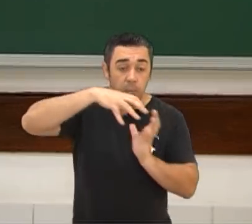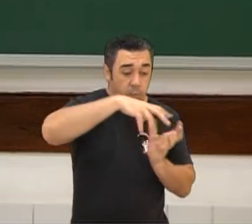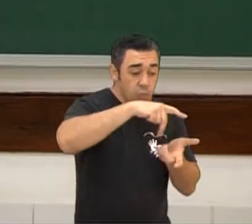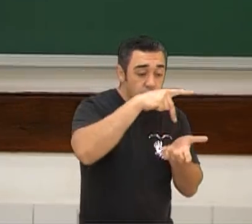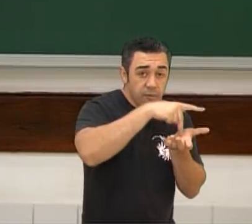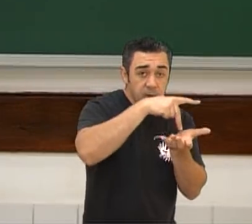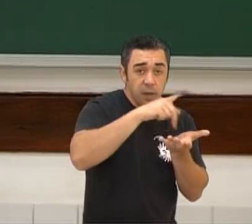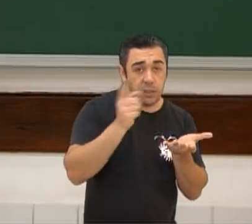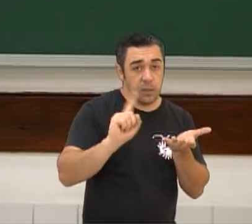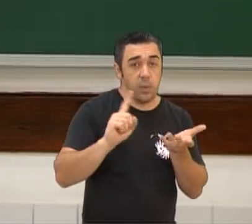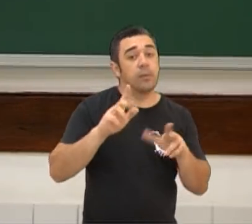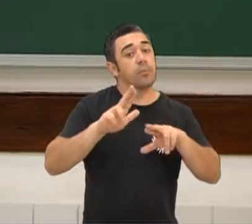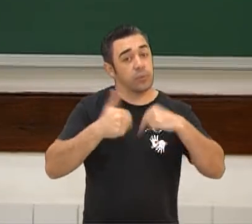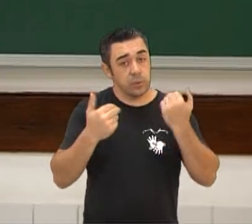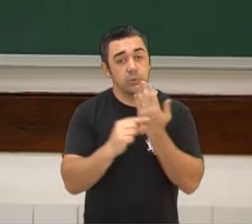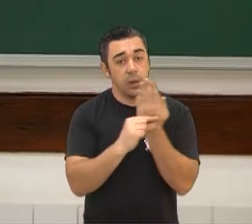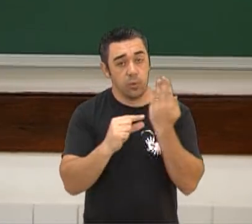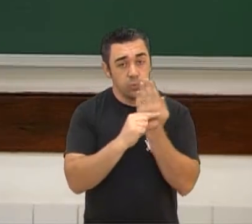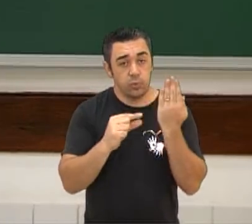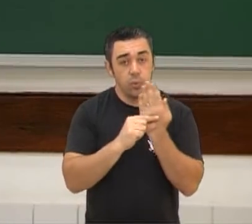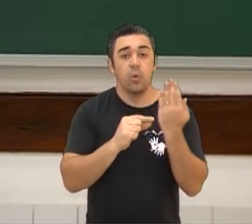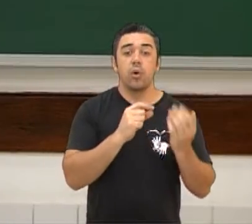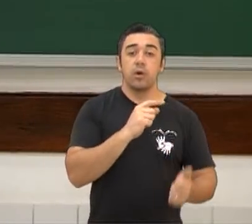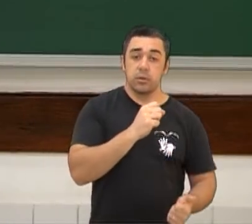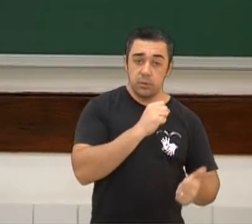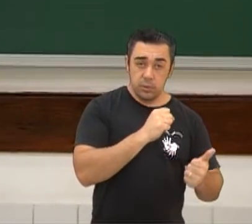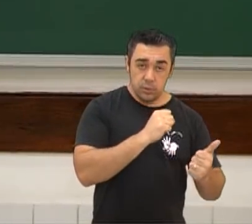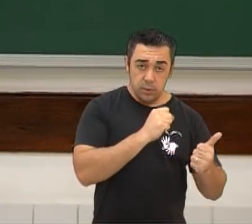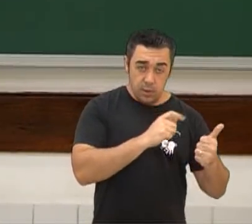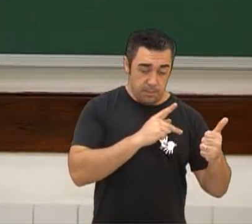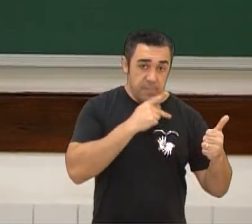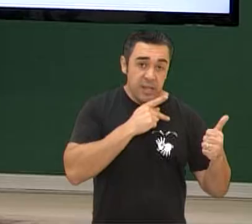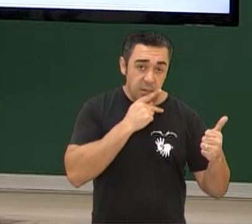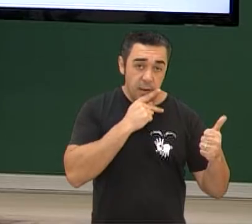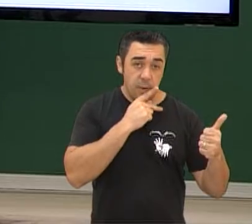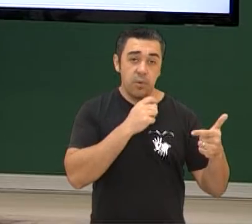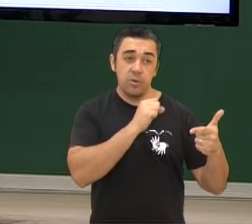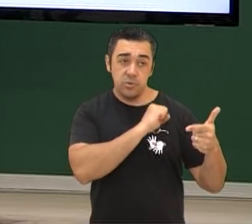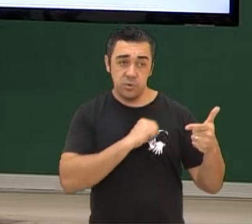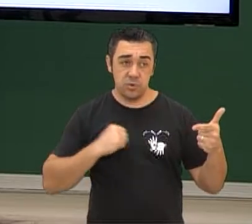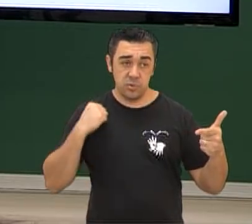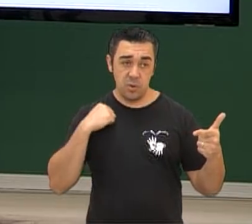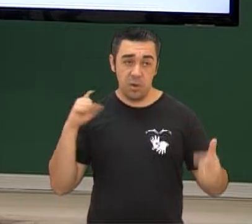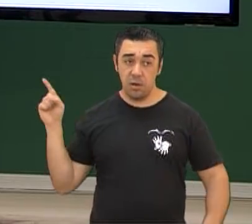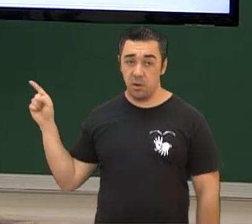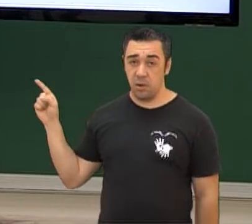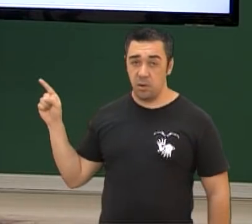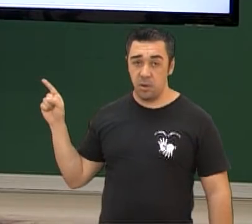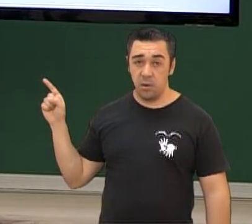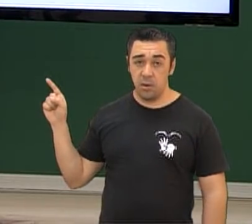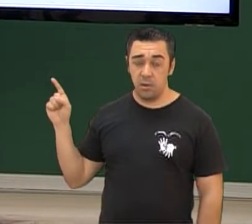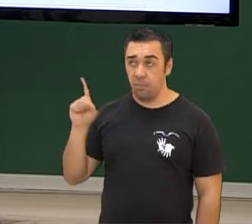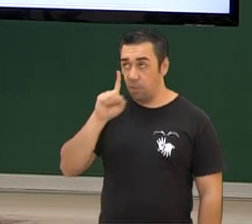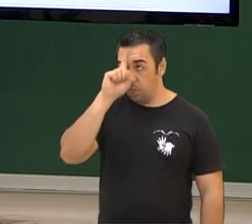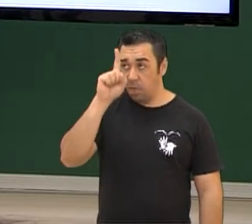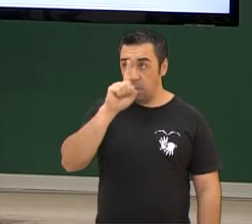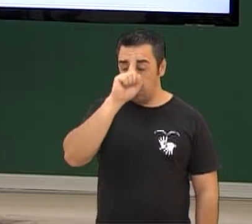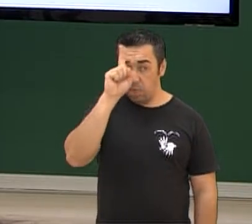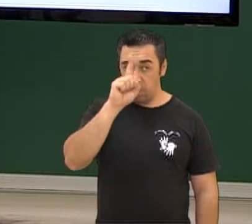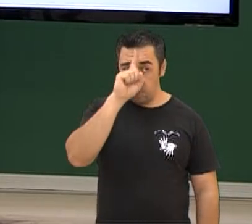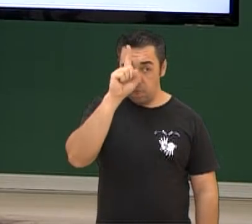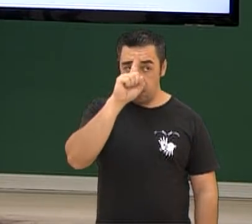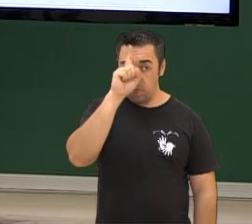Platão, portanto, eles negaram, fizeram essa carinha de nojo aqui, segundo Nietzsche mesmo, para aquilo que era